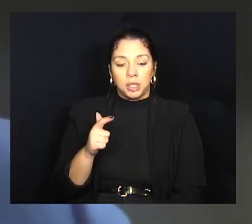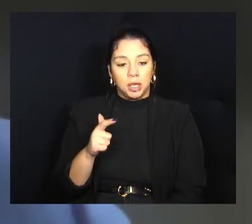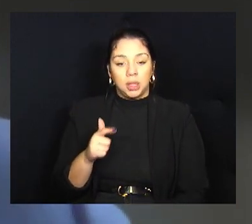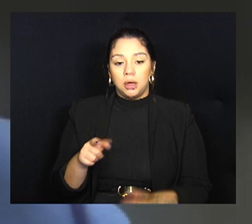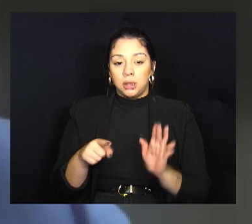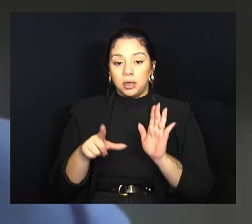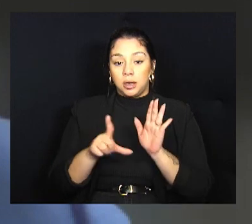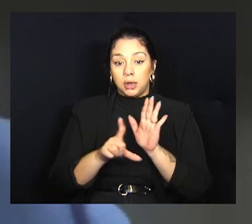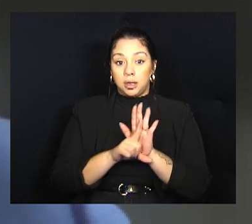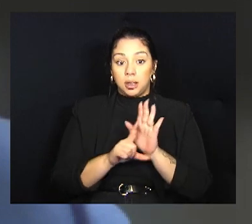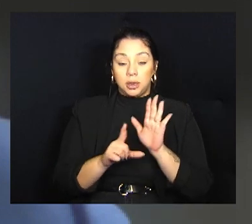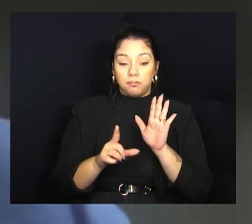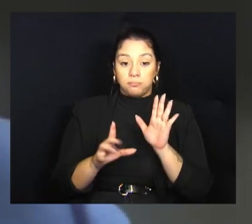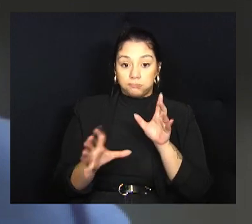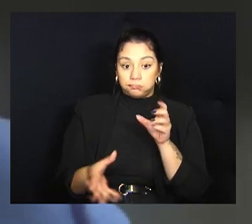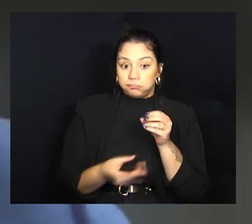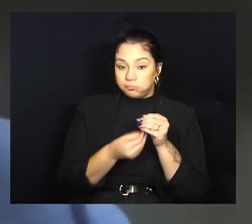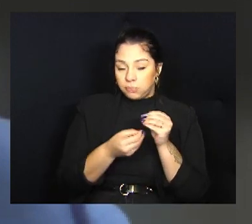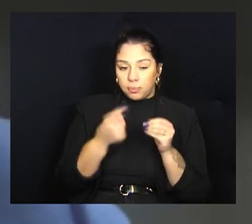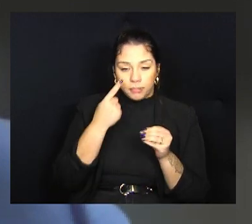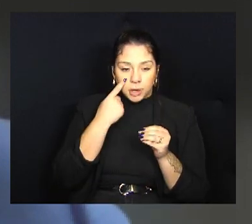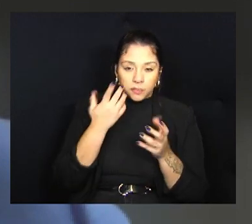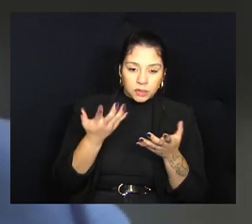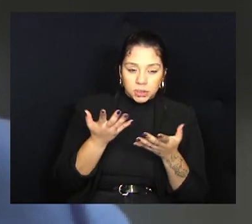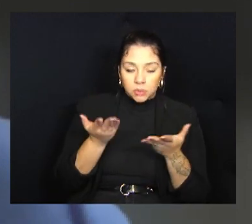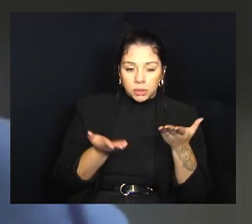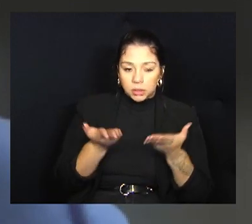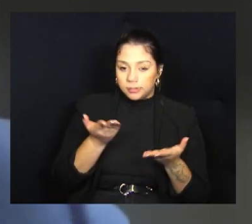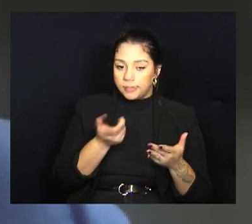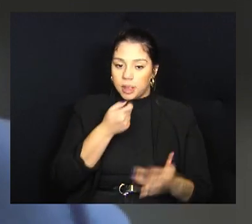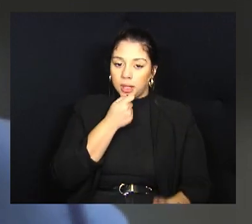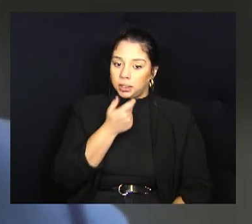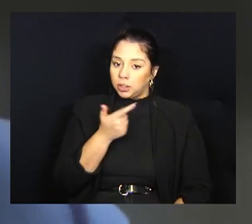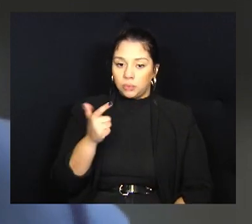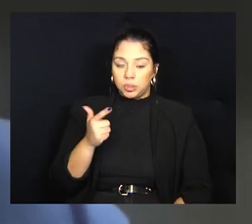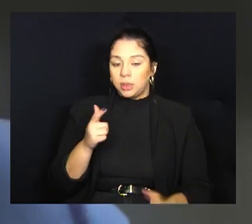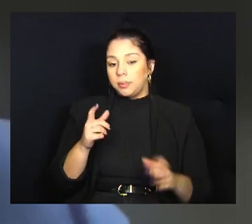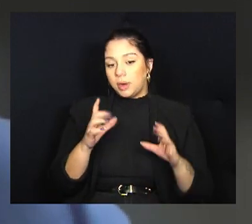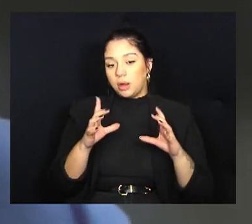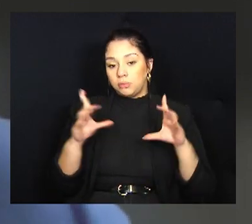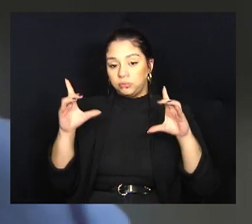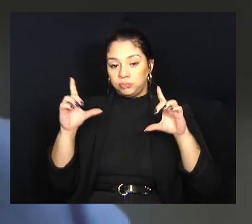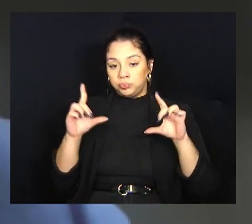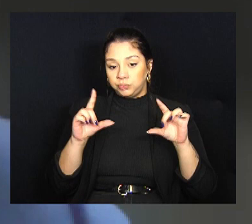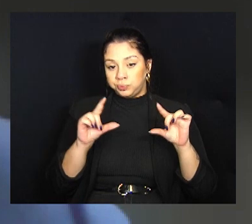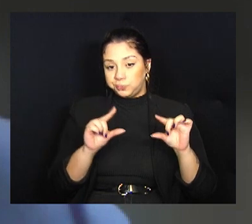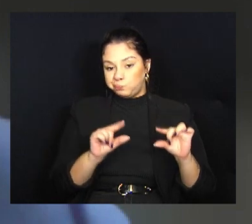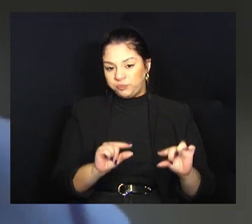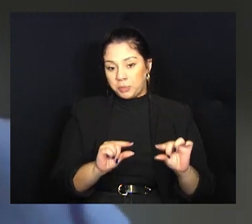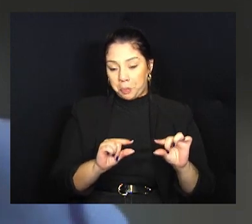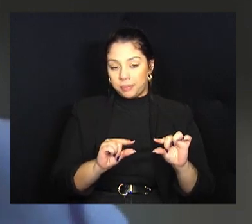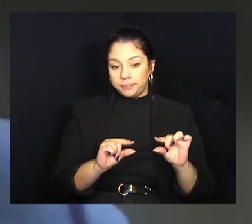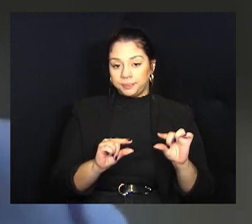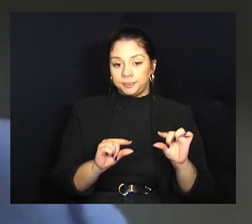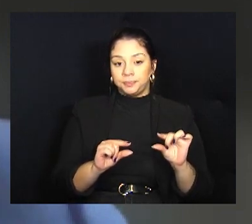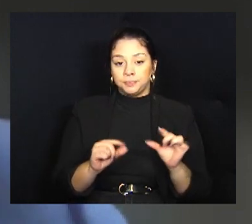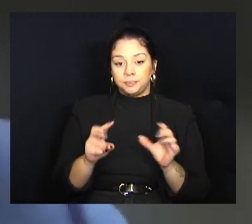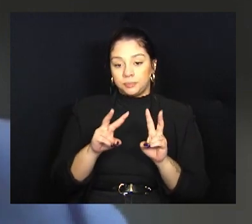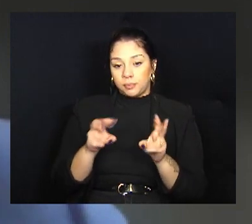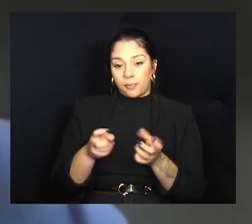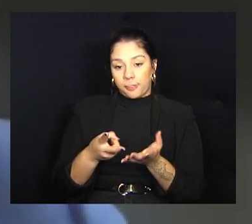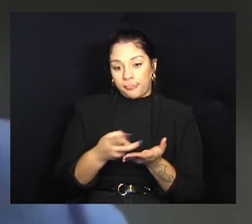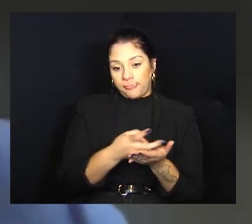tem nenhuma previsão para equilibrar ainda, para mitigar o aumento da carga tributária sobre os